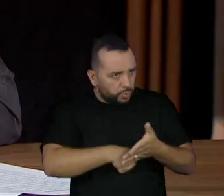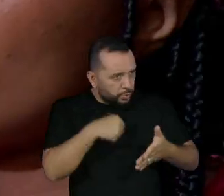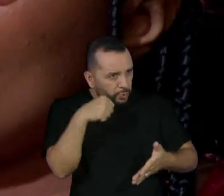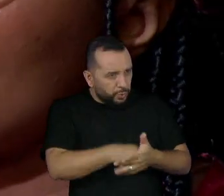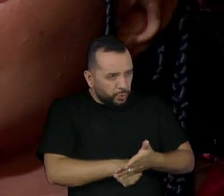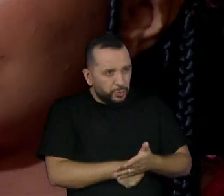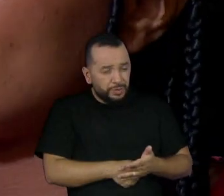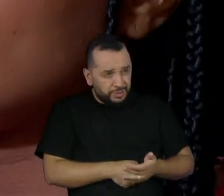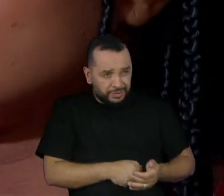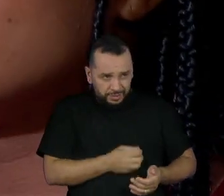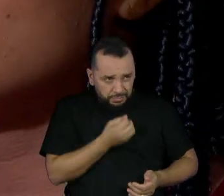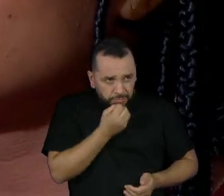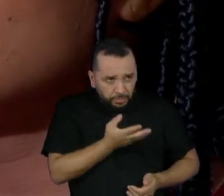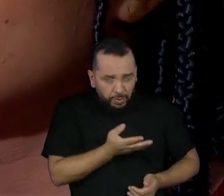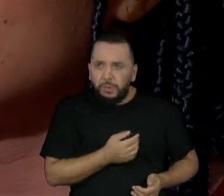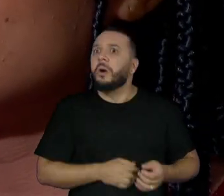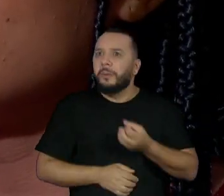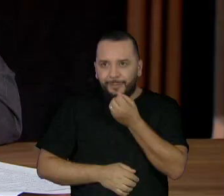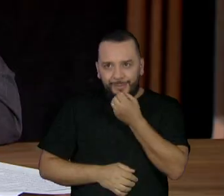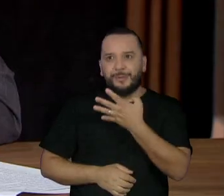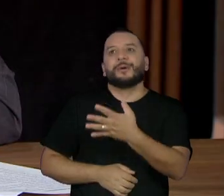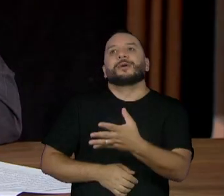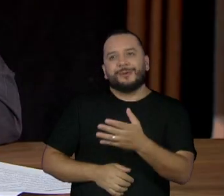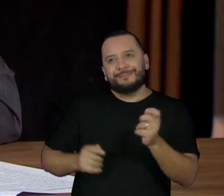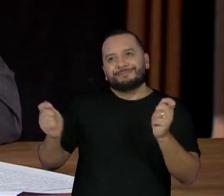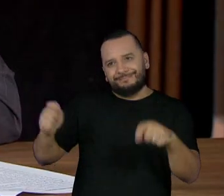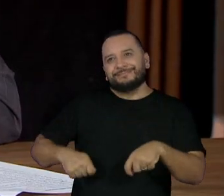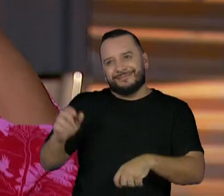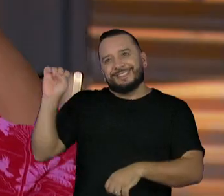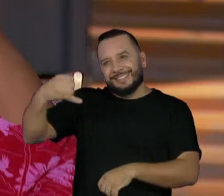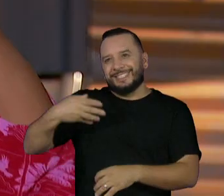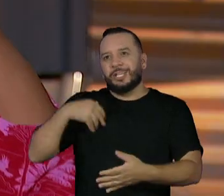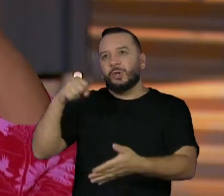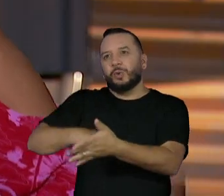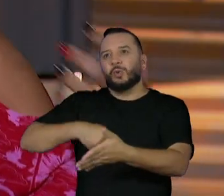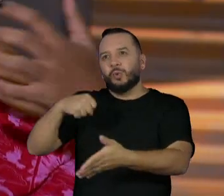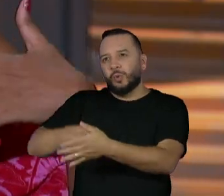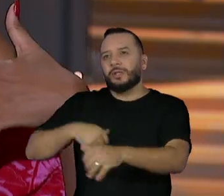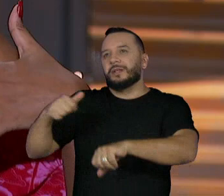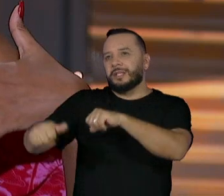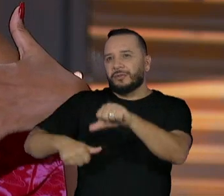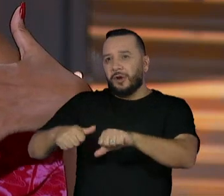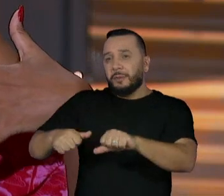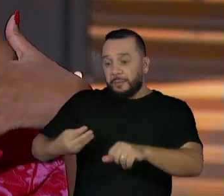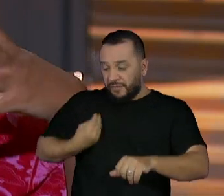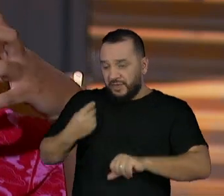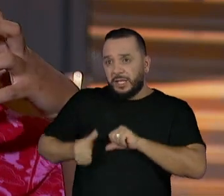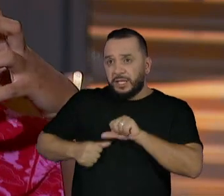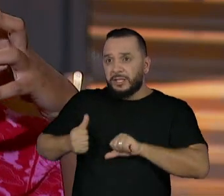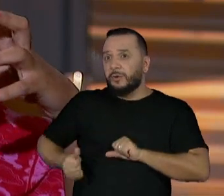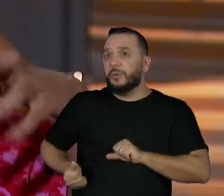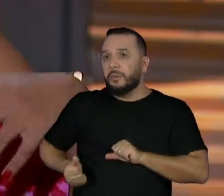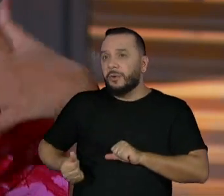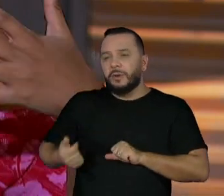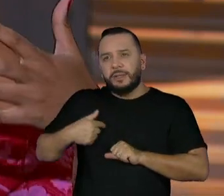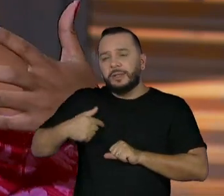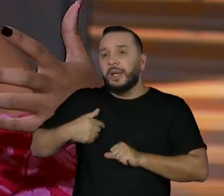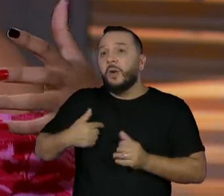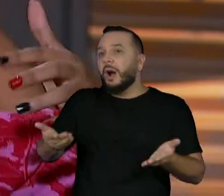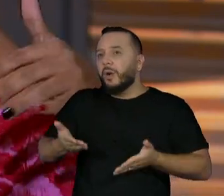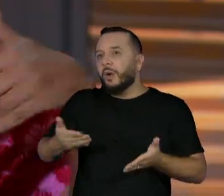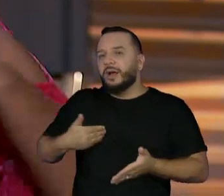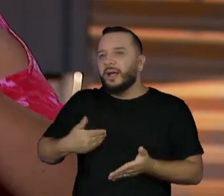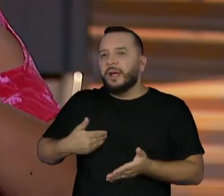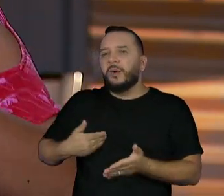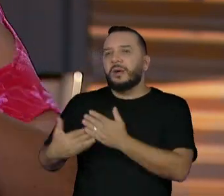luta vale muito a pena. Vale muito. A luta transformou minha vida e agora eu tenho uma obrigação, de certa forma,